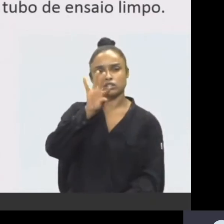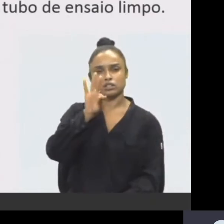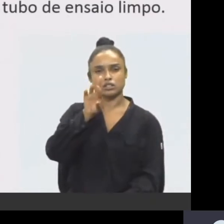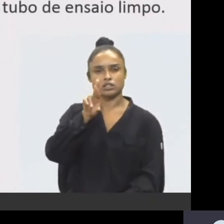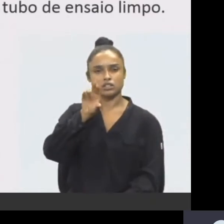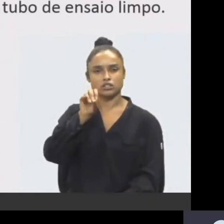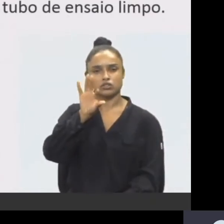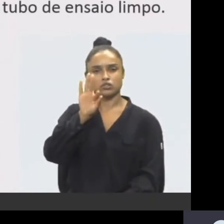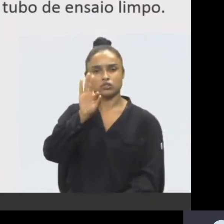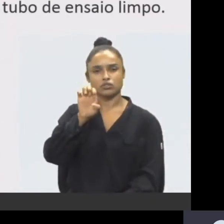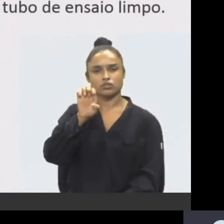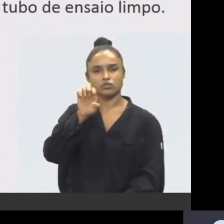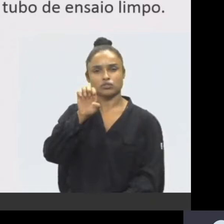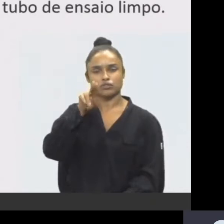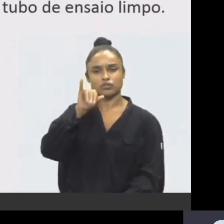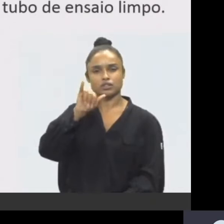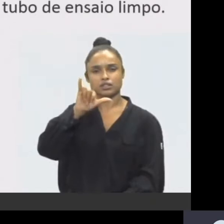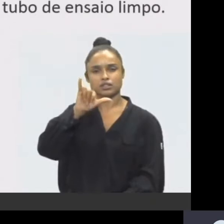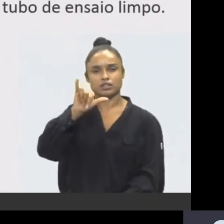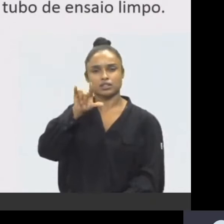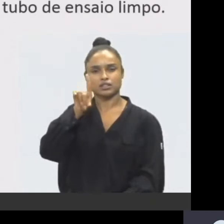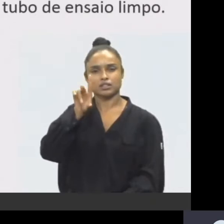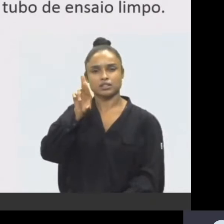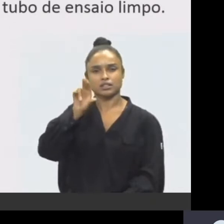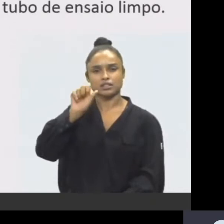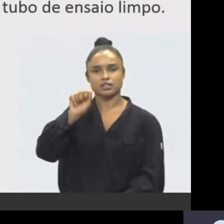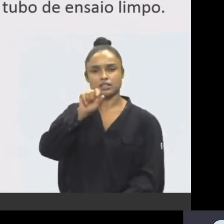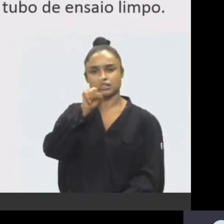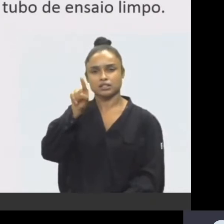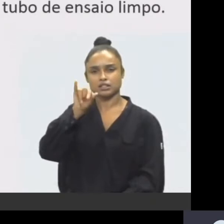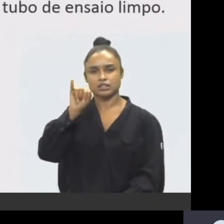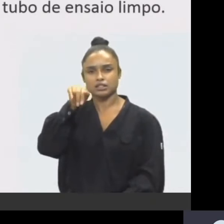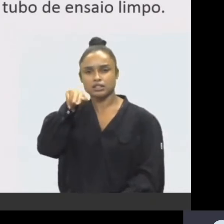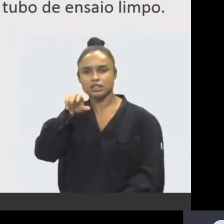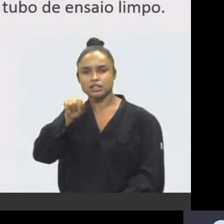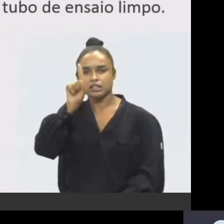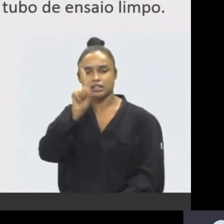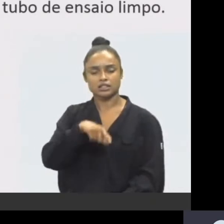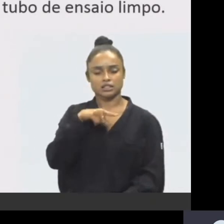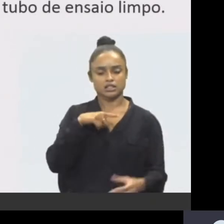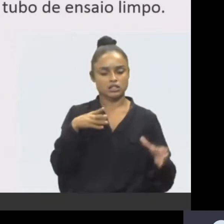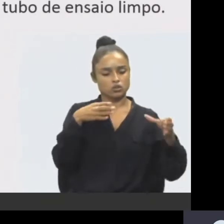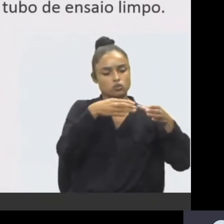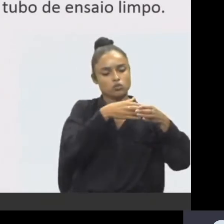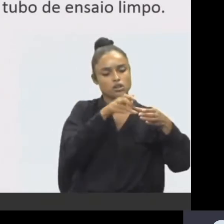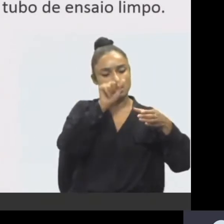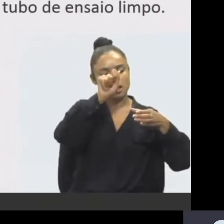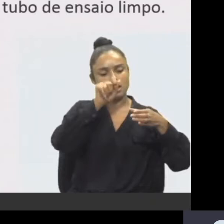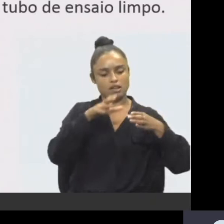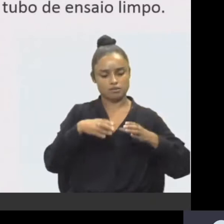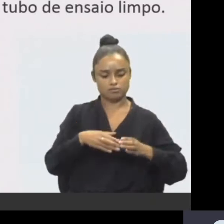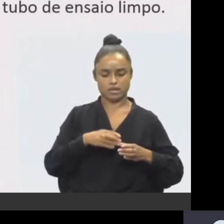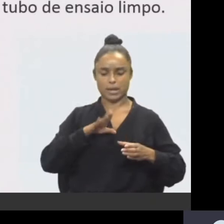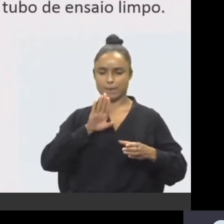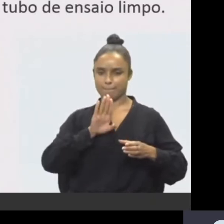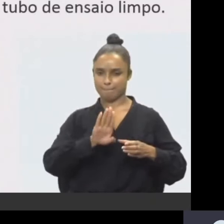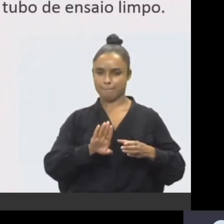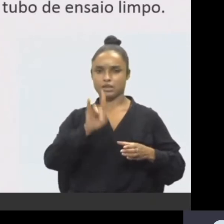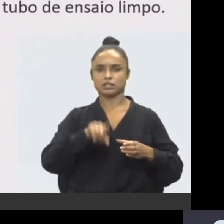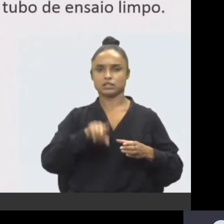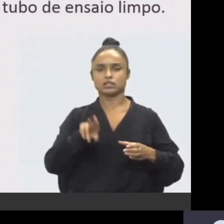que foram rotuladas como A e como B, e nós vamos realizar, então, em um tubo de ensaio, alguns testes